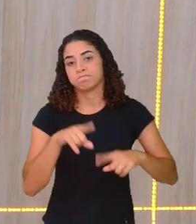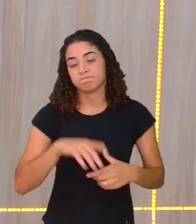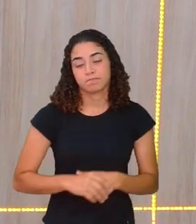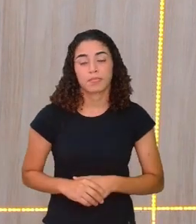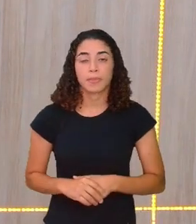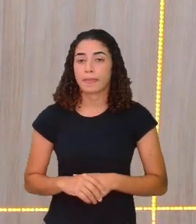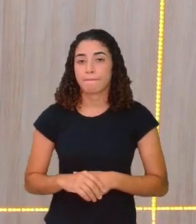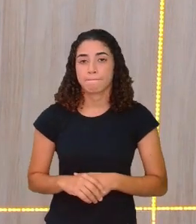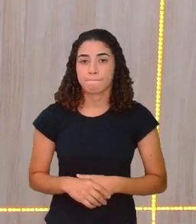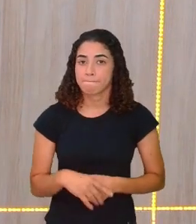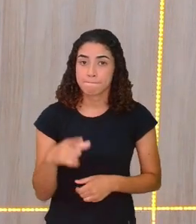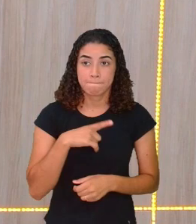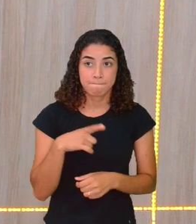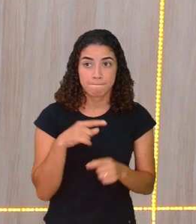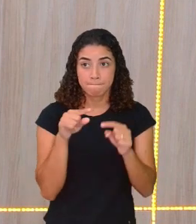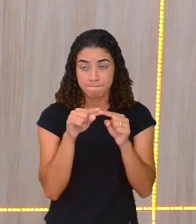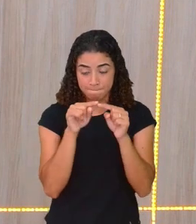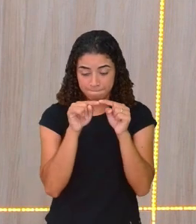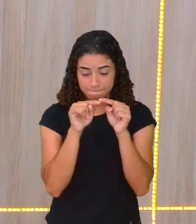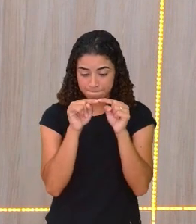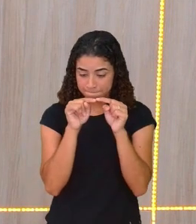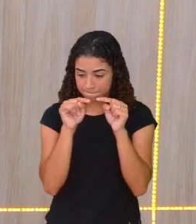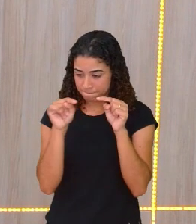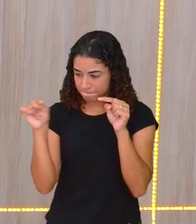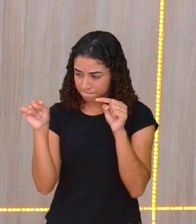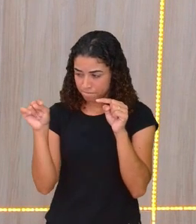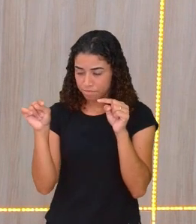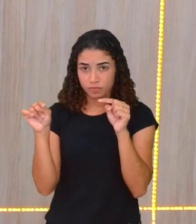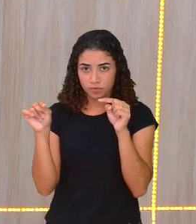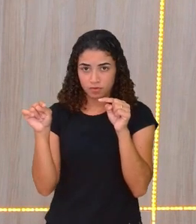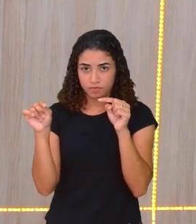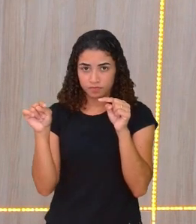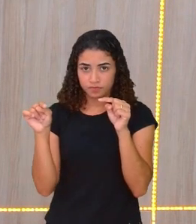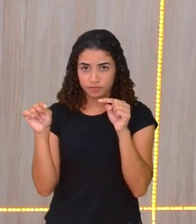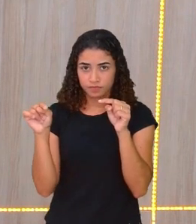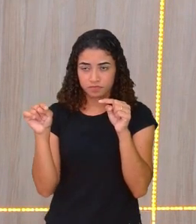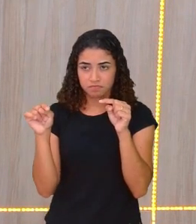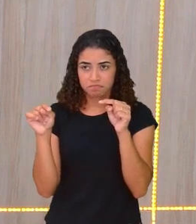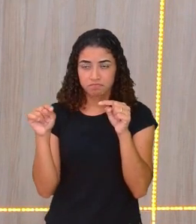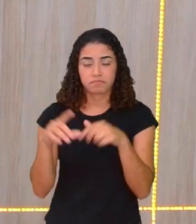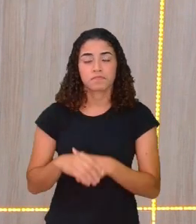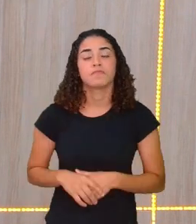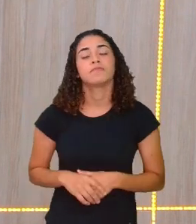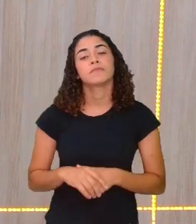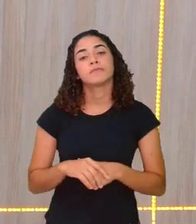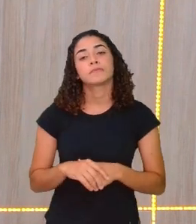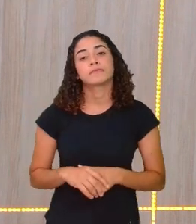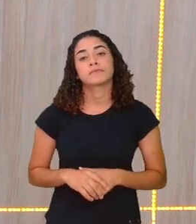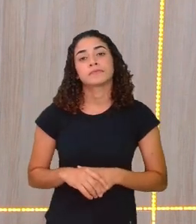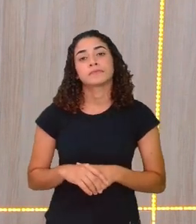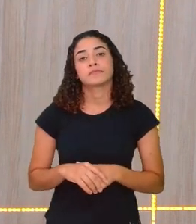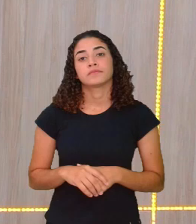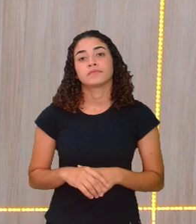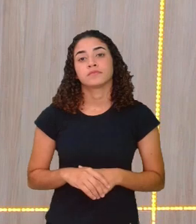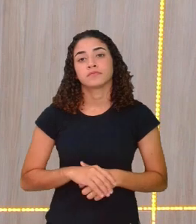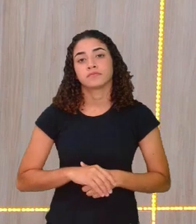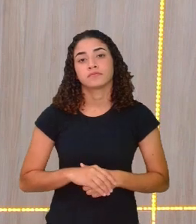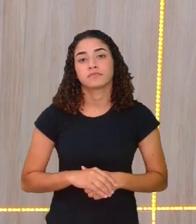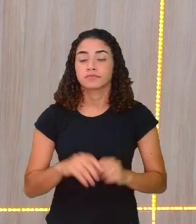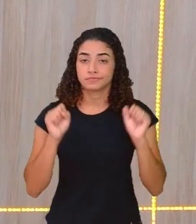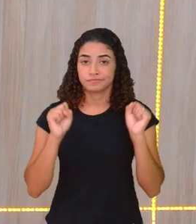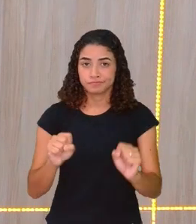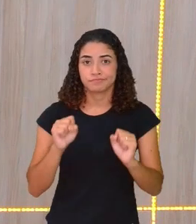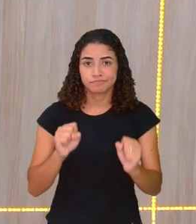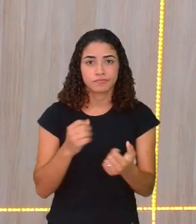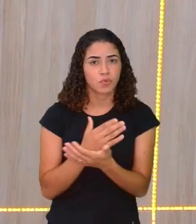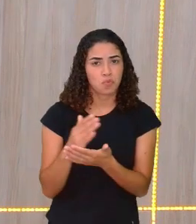Aqui, esse segmento de reta, que vai da borda até o centro, ele pode